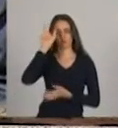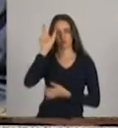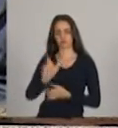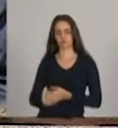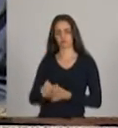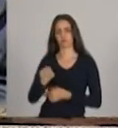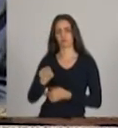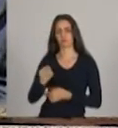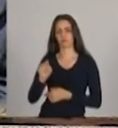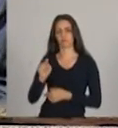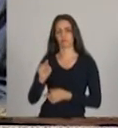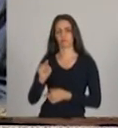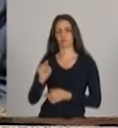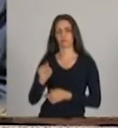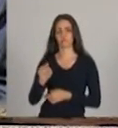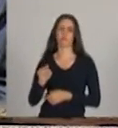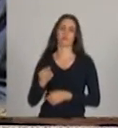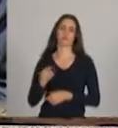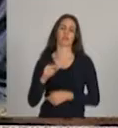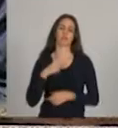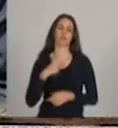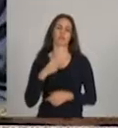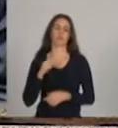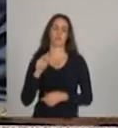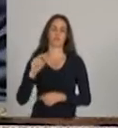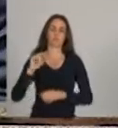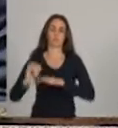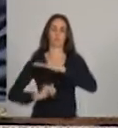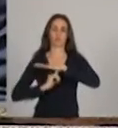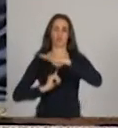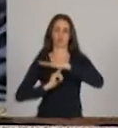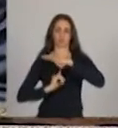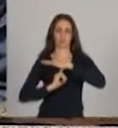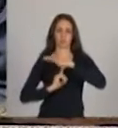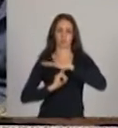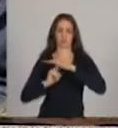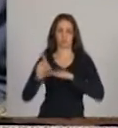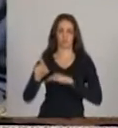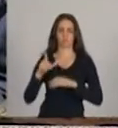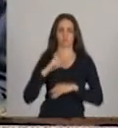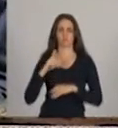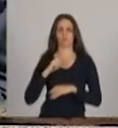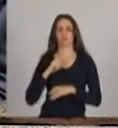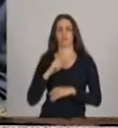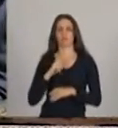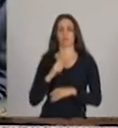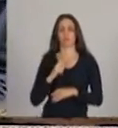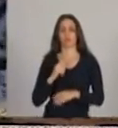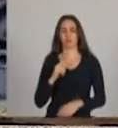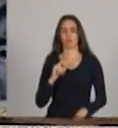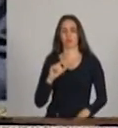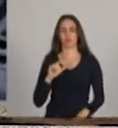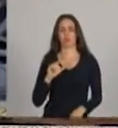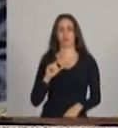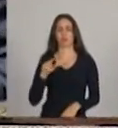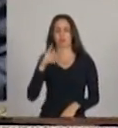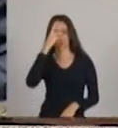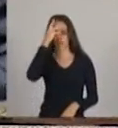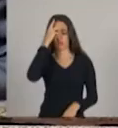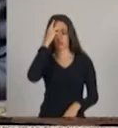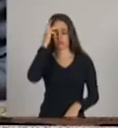do Educandar Osira Blay, que antigamente era preventório. O que é preventório? A criança